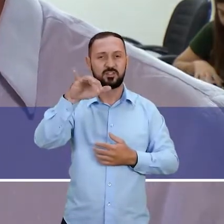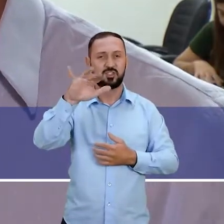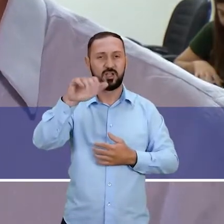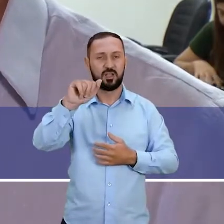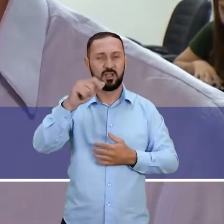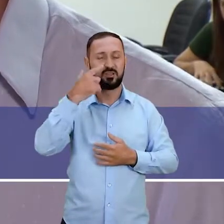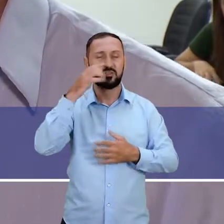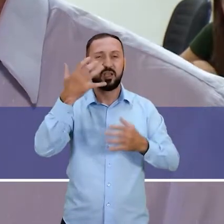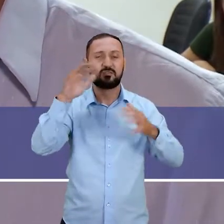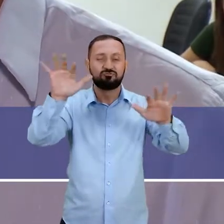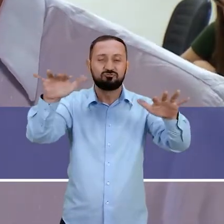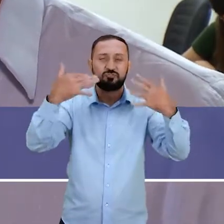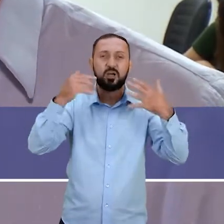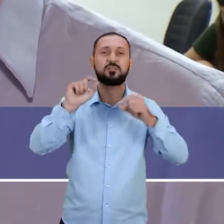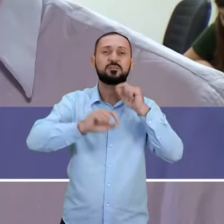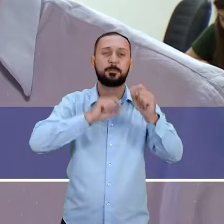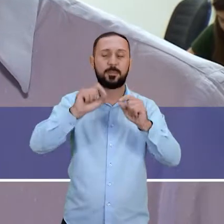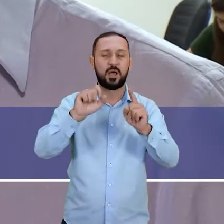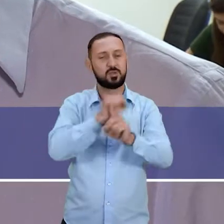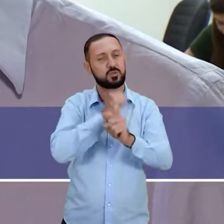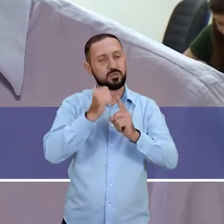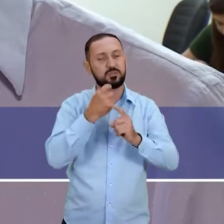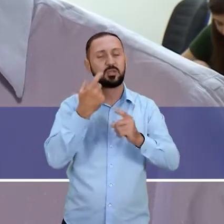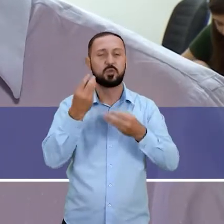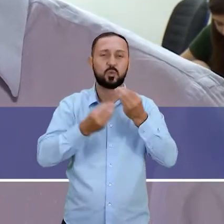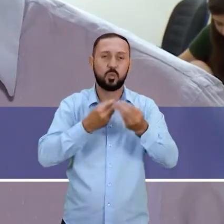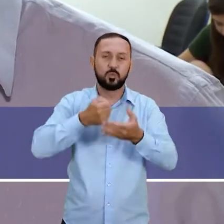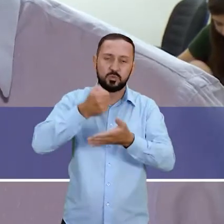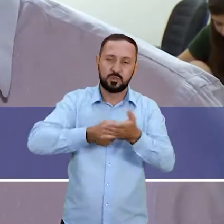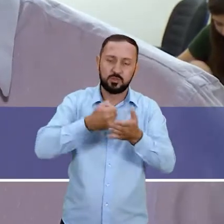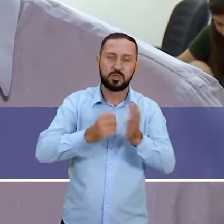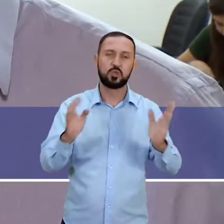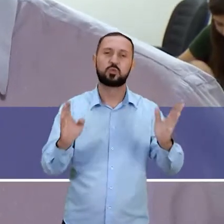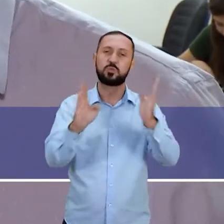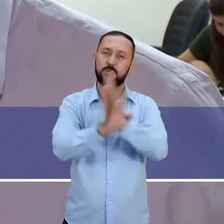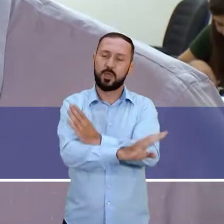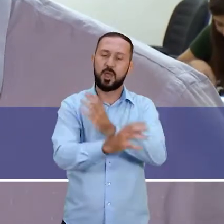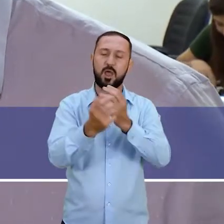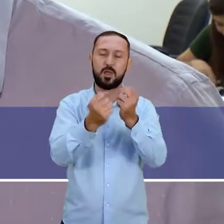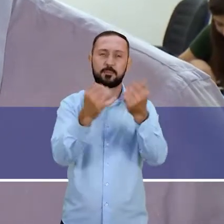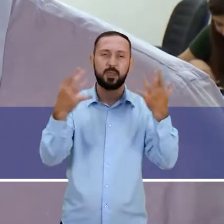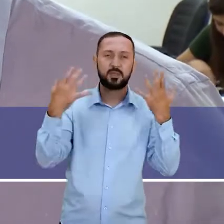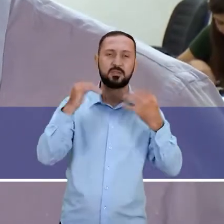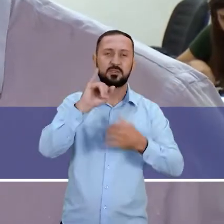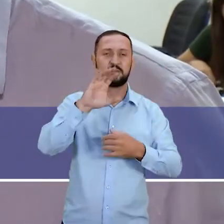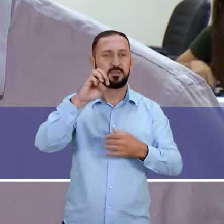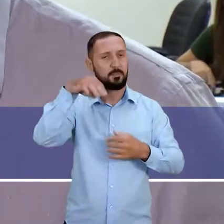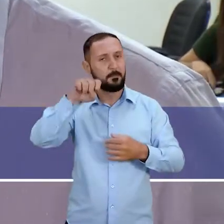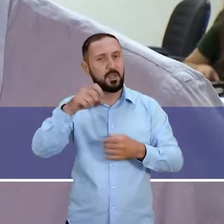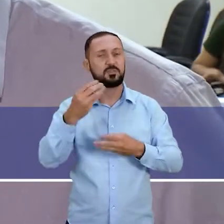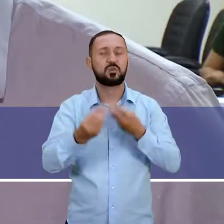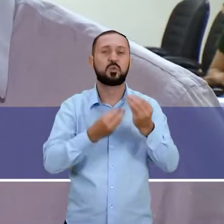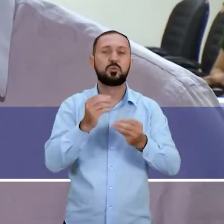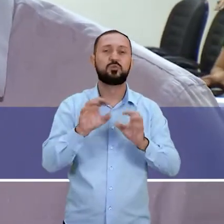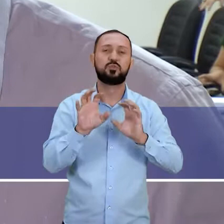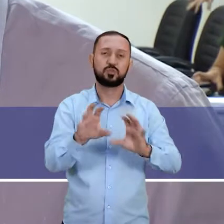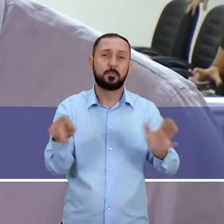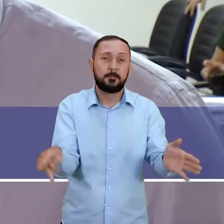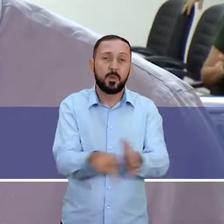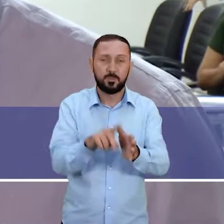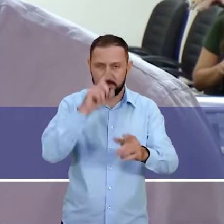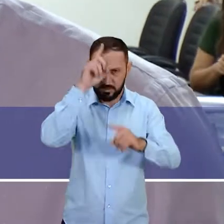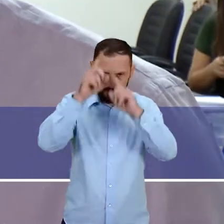chamando a atenção da sociedade para que, obviamente, medidas como compensação ambiental, né, CMS e mecanismos